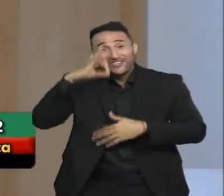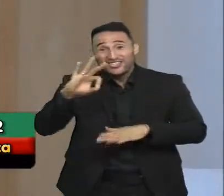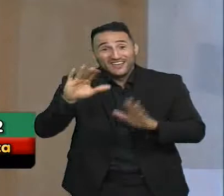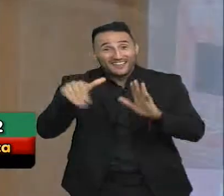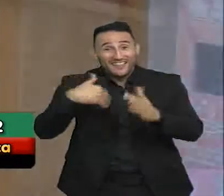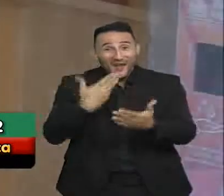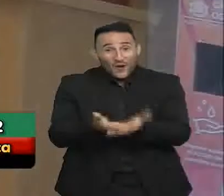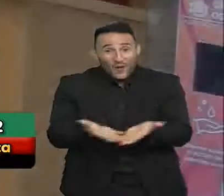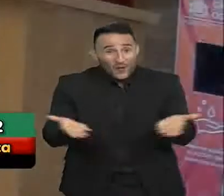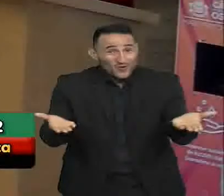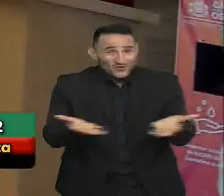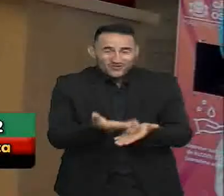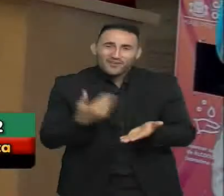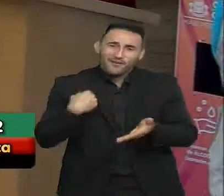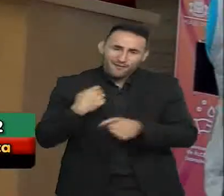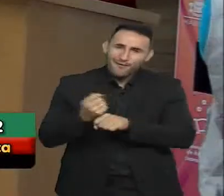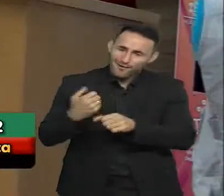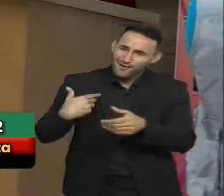alguns anos isso.